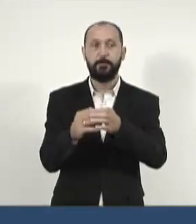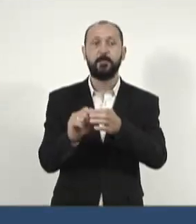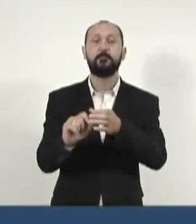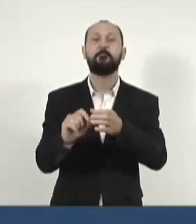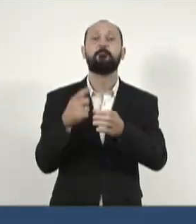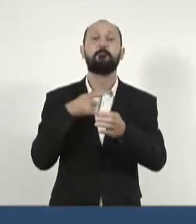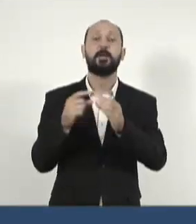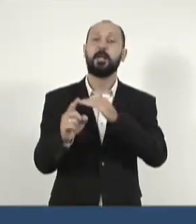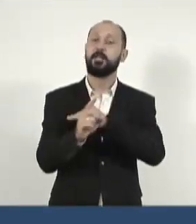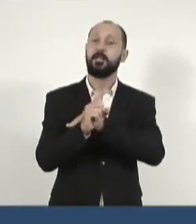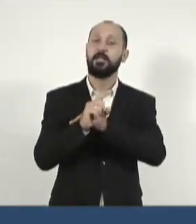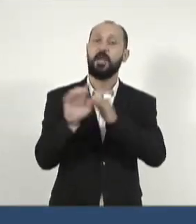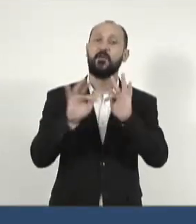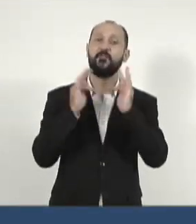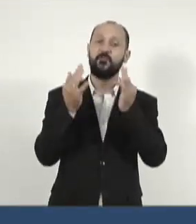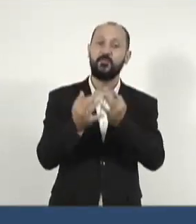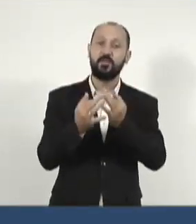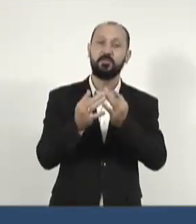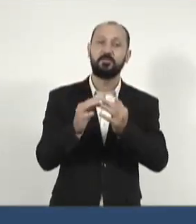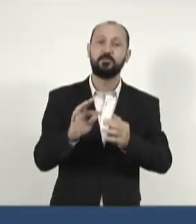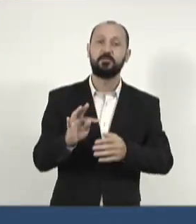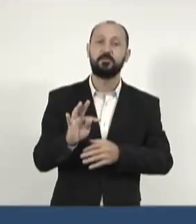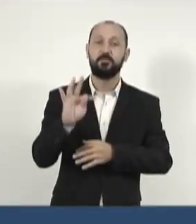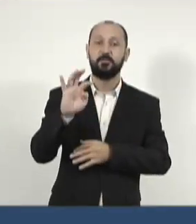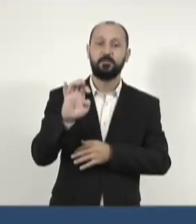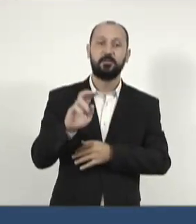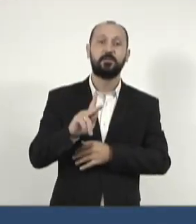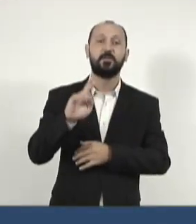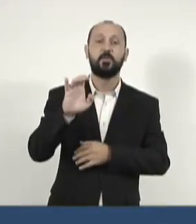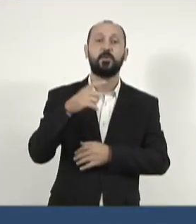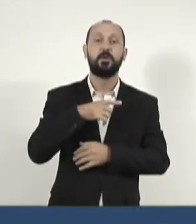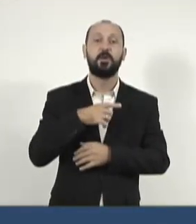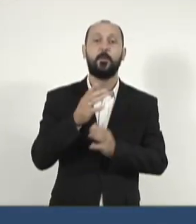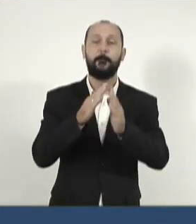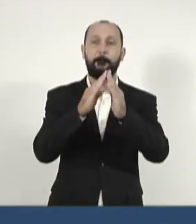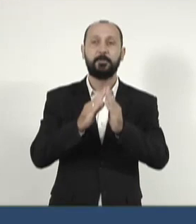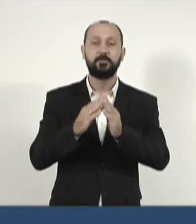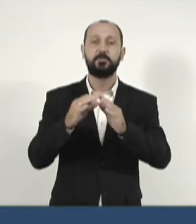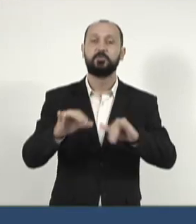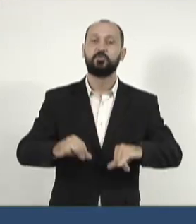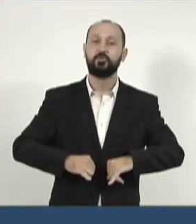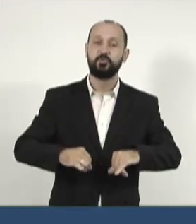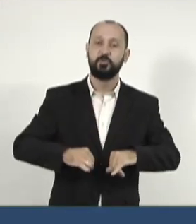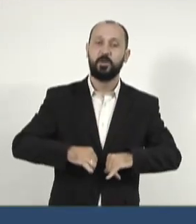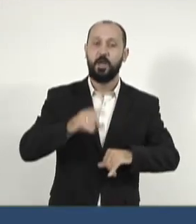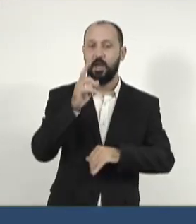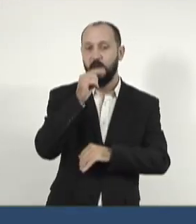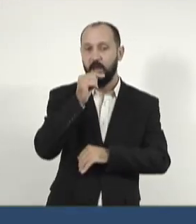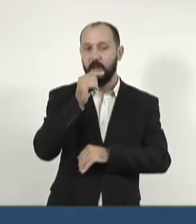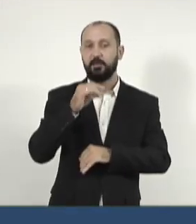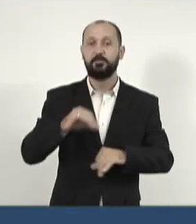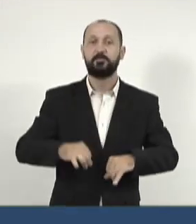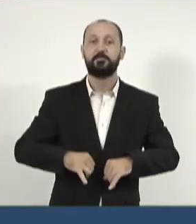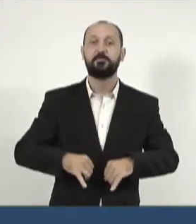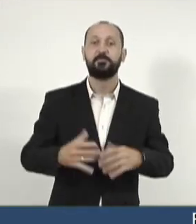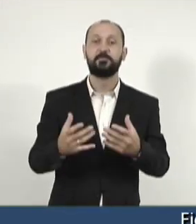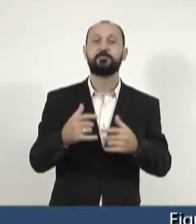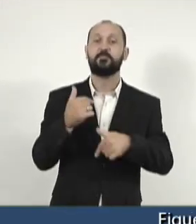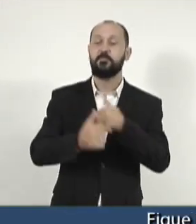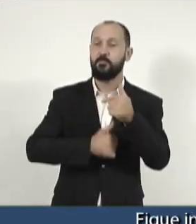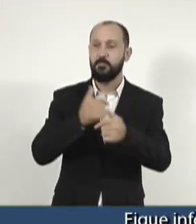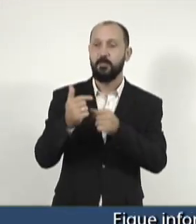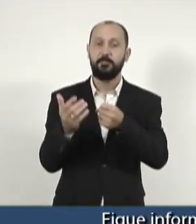semi-artesiano para atender as famílias da aldeia Teicuê. Os moradores sofrem há muito tempo com a escassez de água para consumo e para